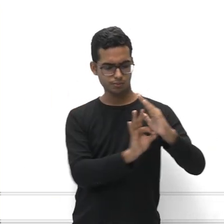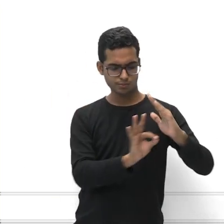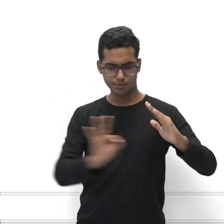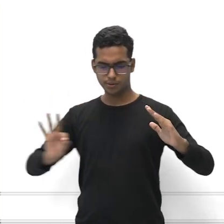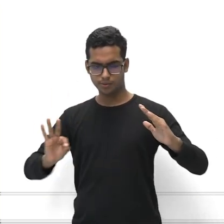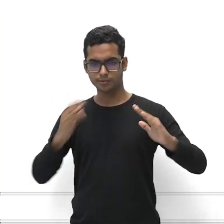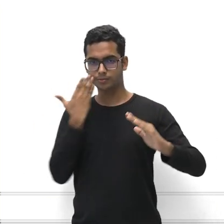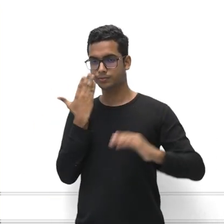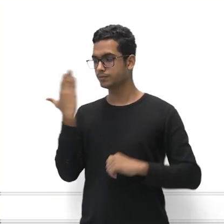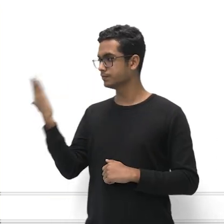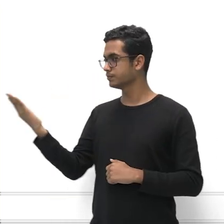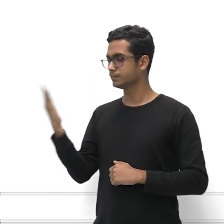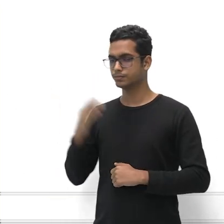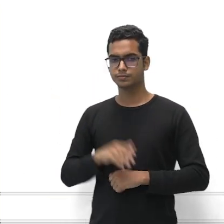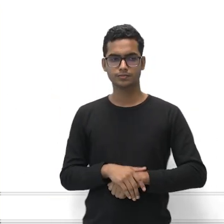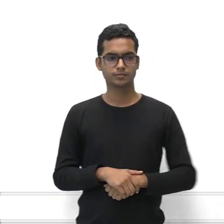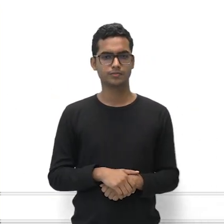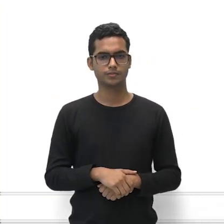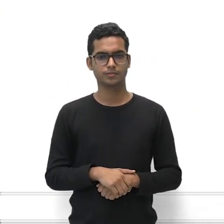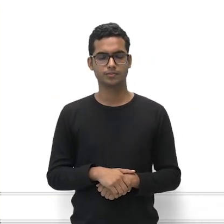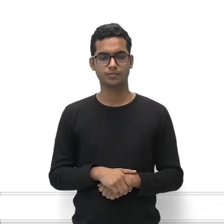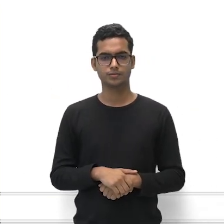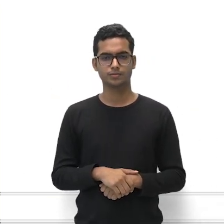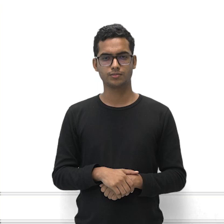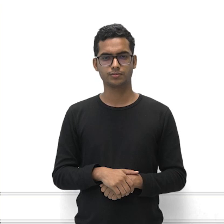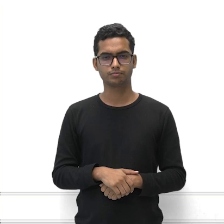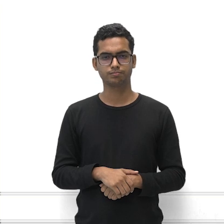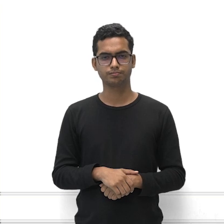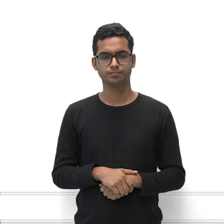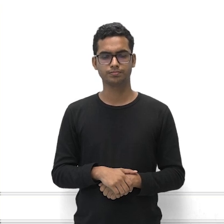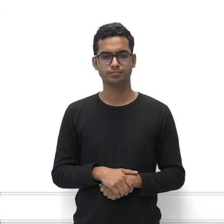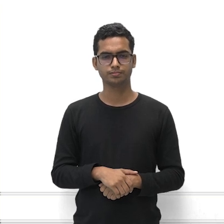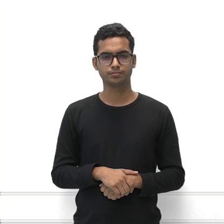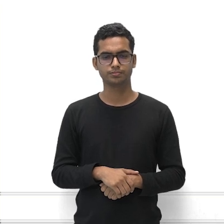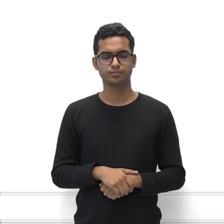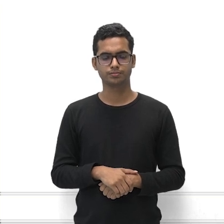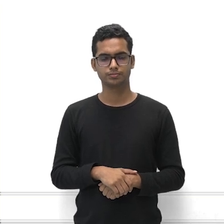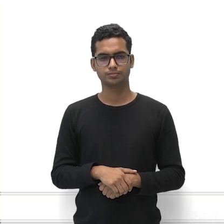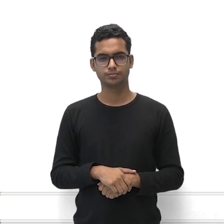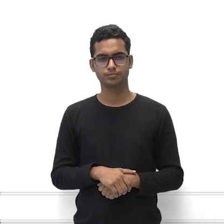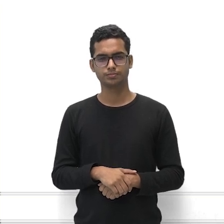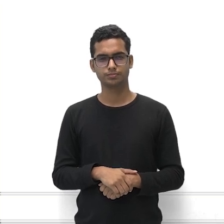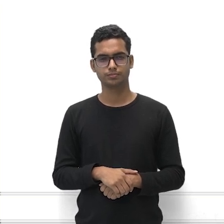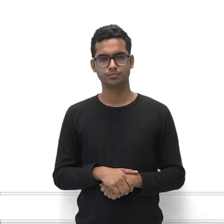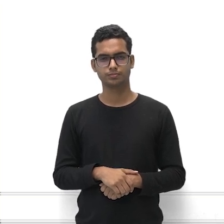duas retas, né, suportes. Está aqui uma reta, os pontos aqui.